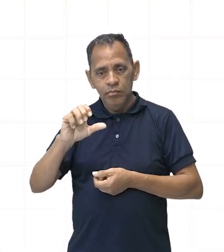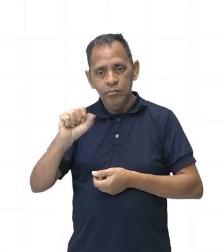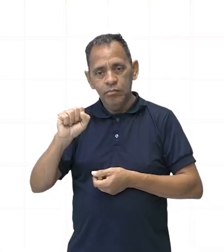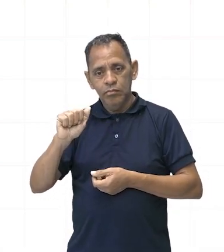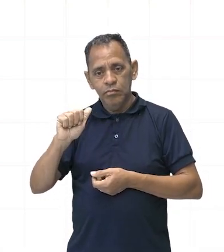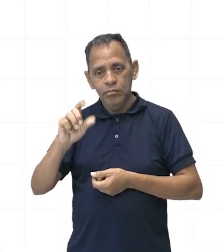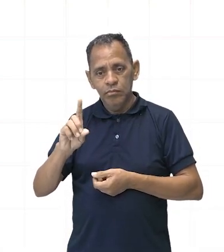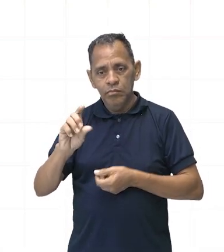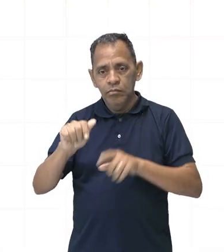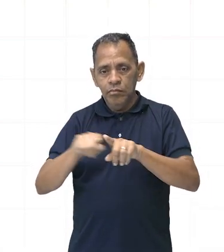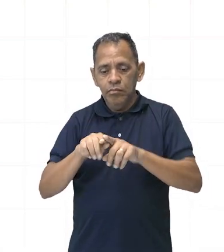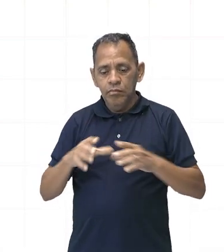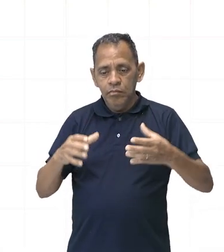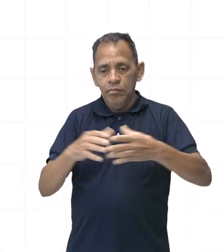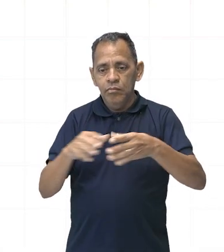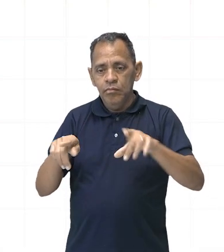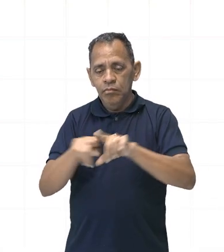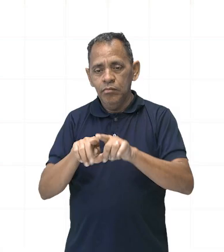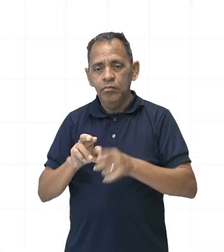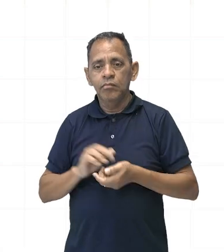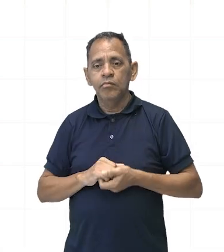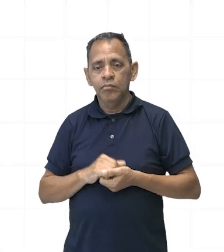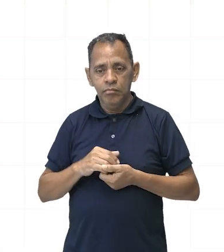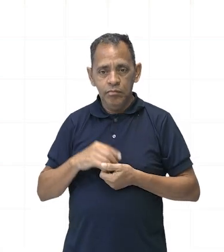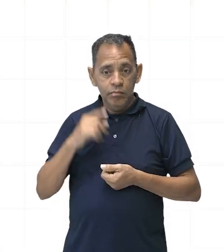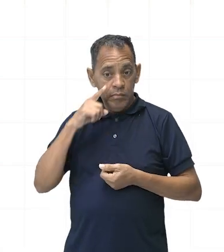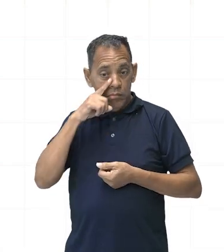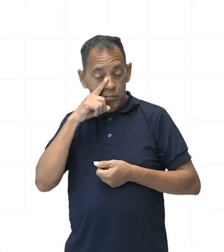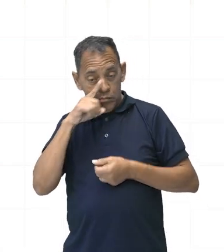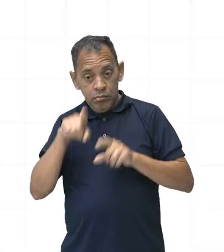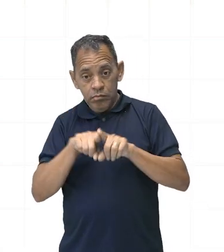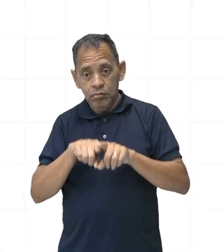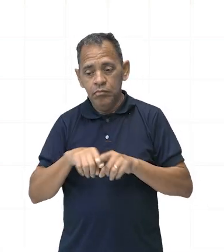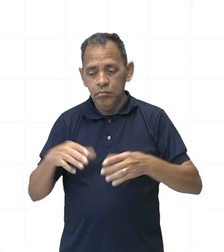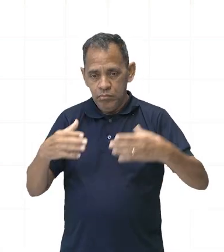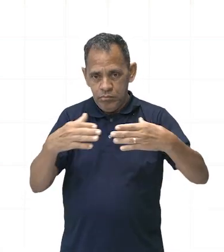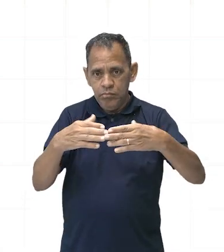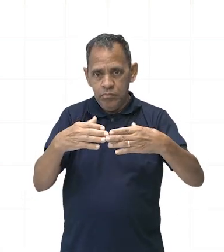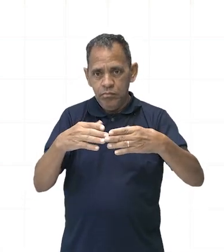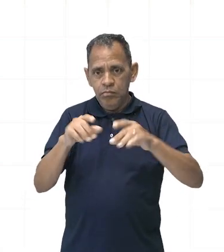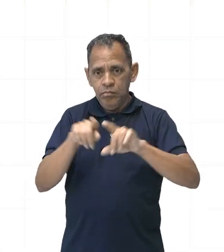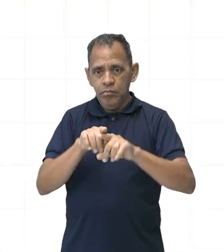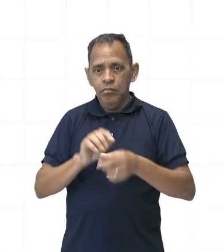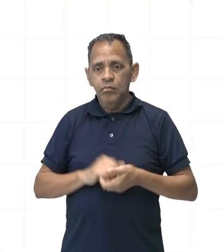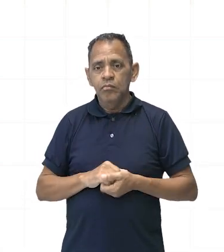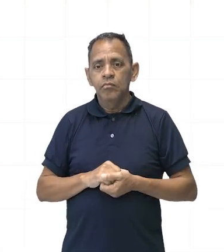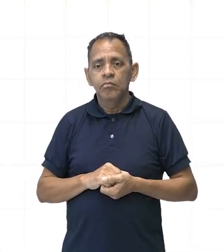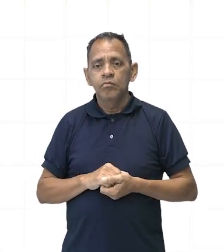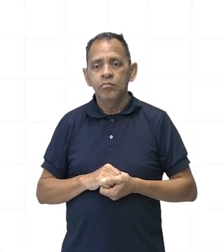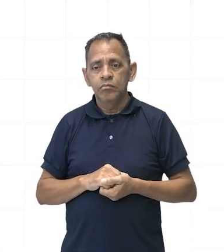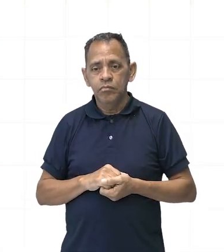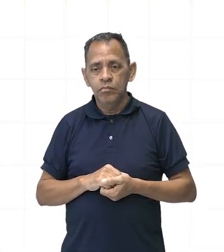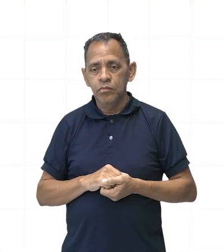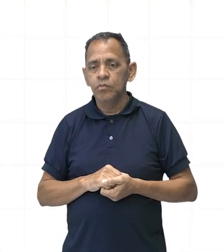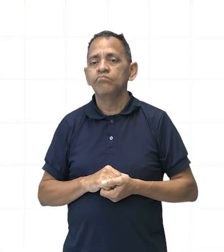o poder aí no país, tá? Esse grupo jihadista, gente, é um dos mais extremistas